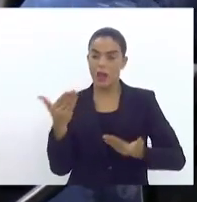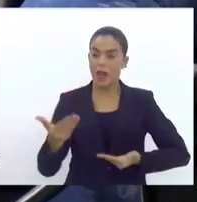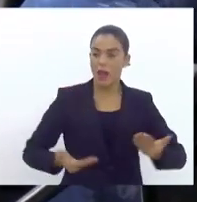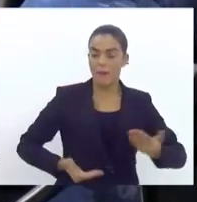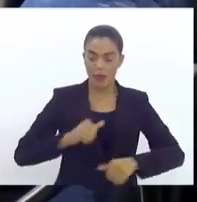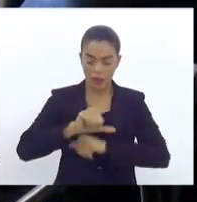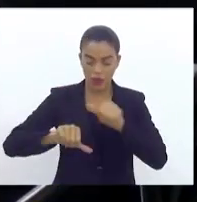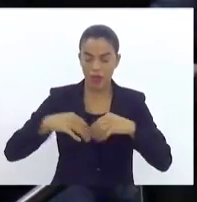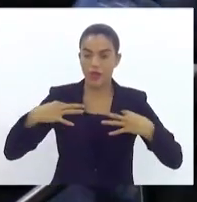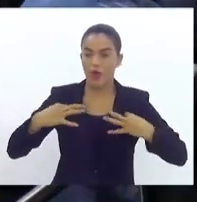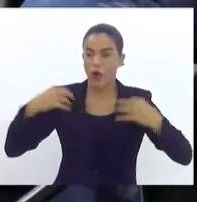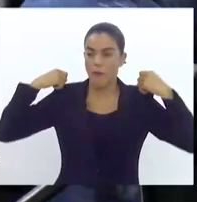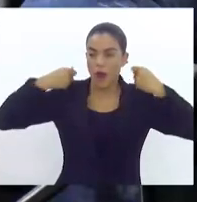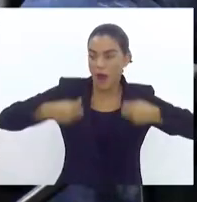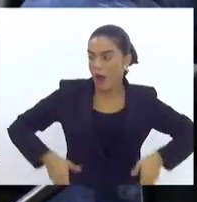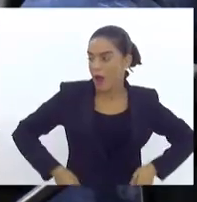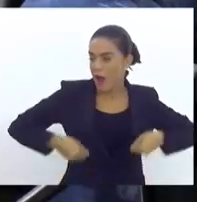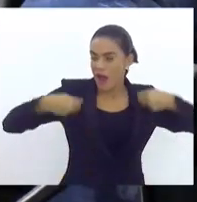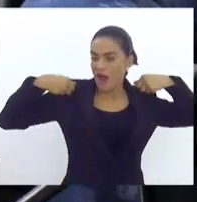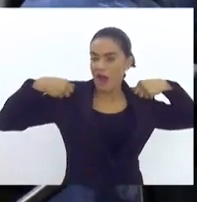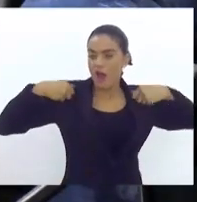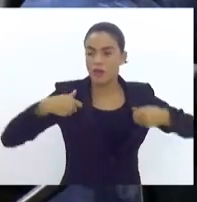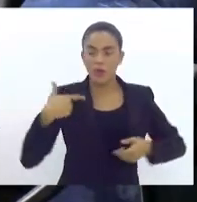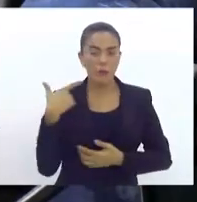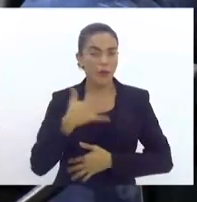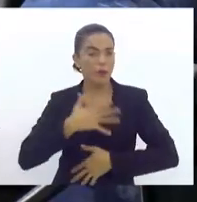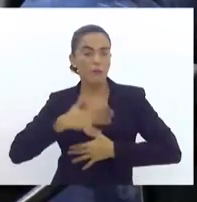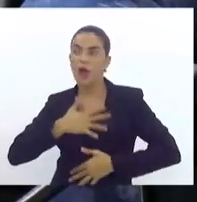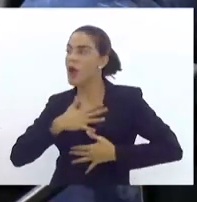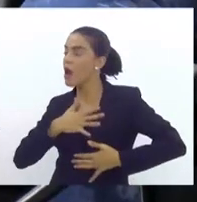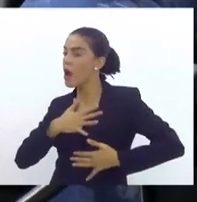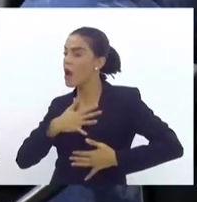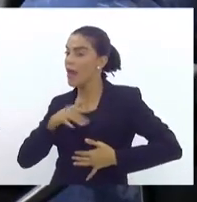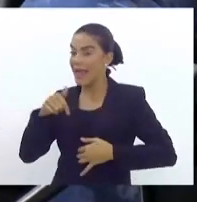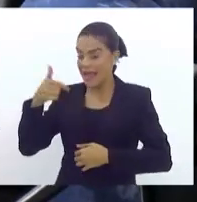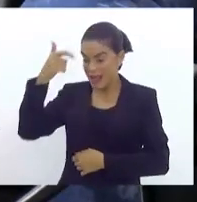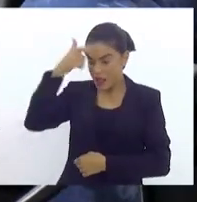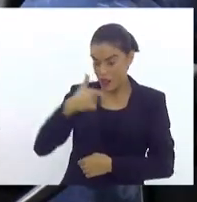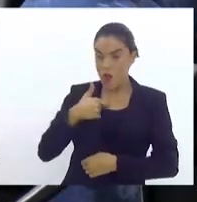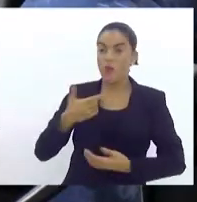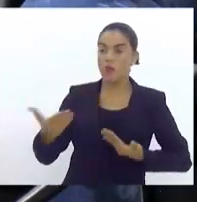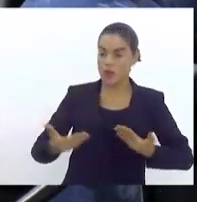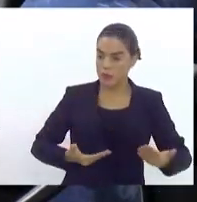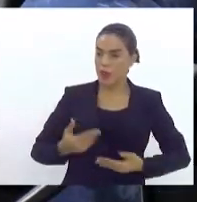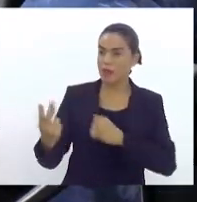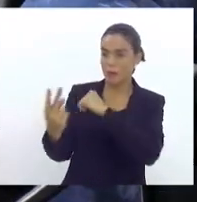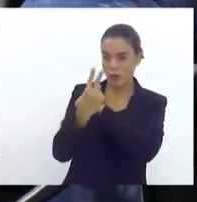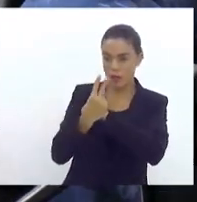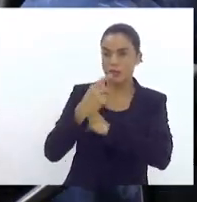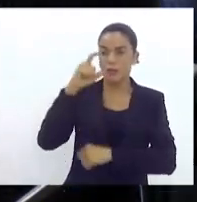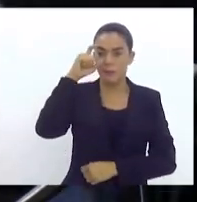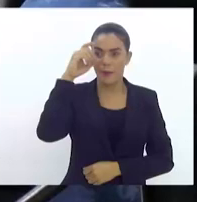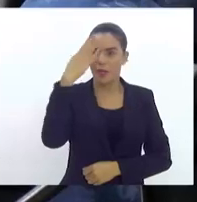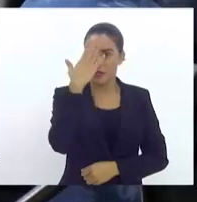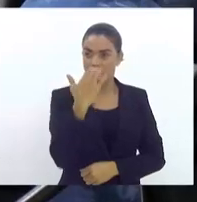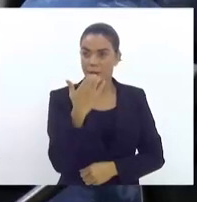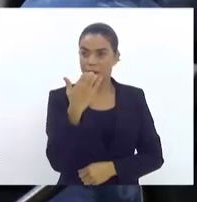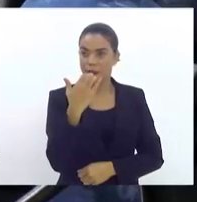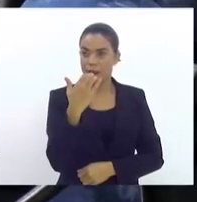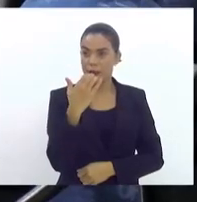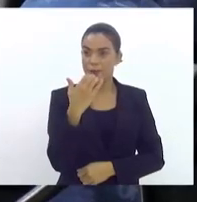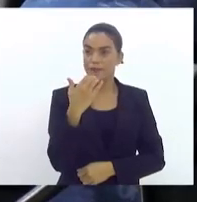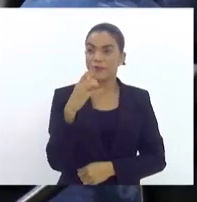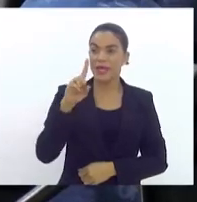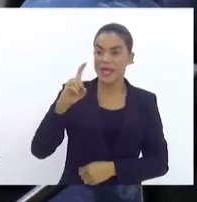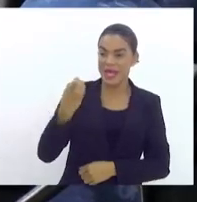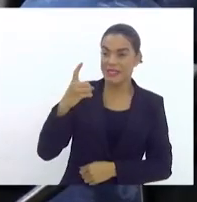trocando de roupa tomando banho essa empregada doméstica também tá protegida pela lei Maria da Penha os